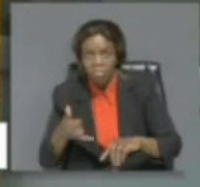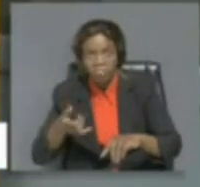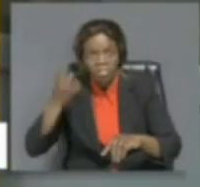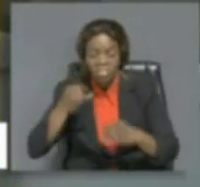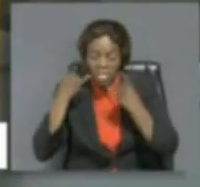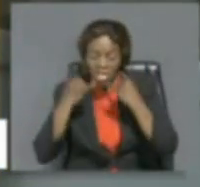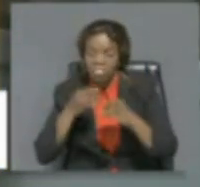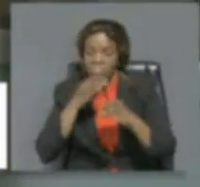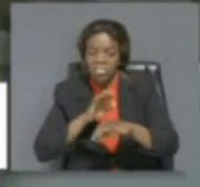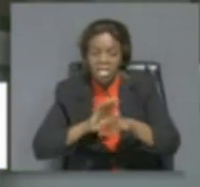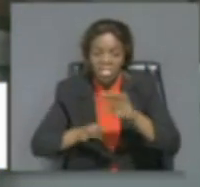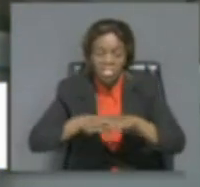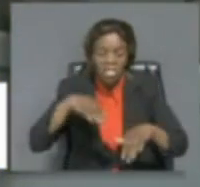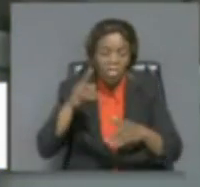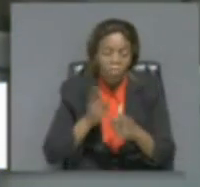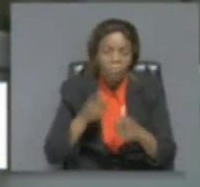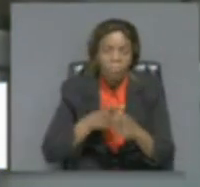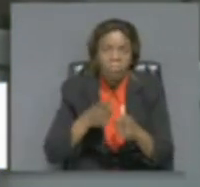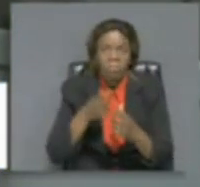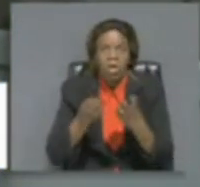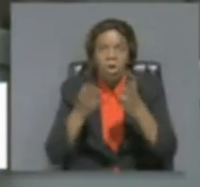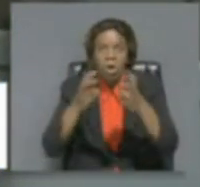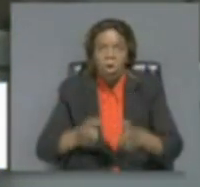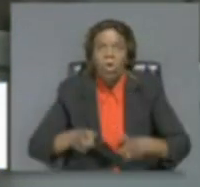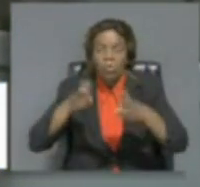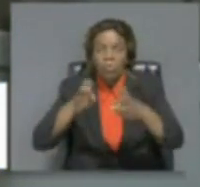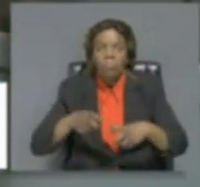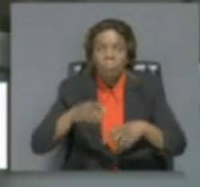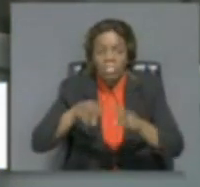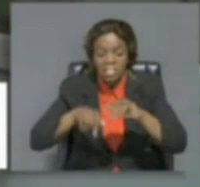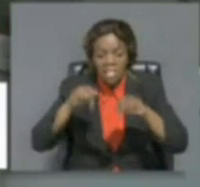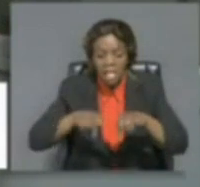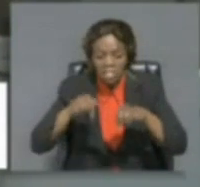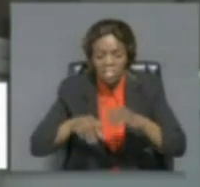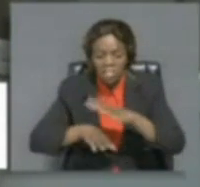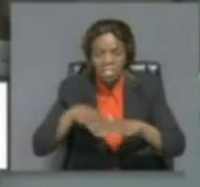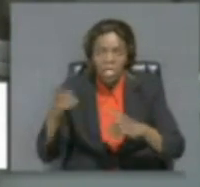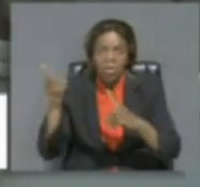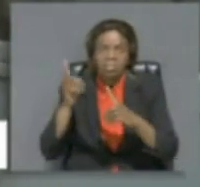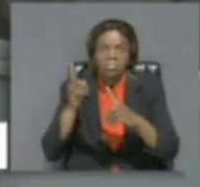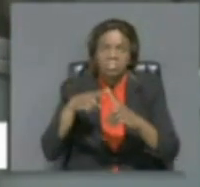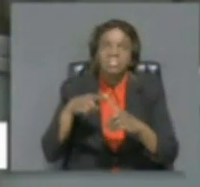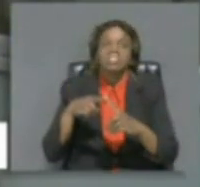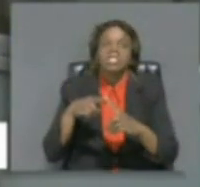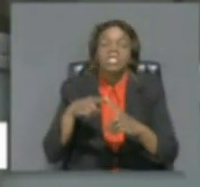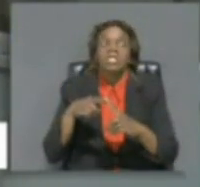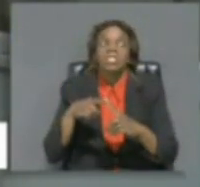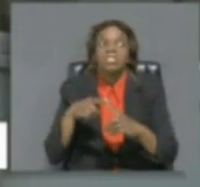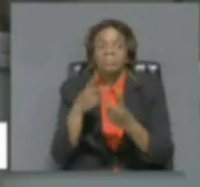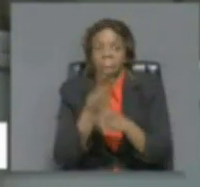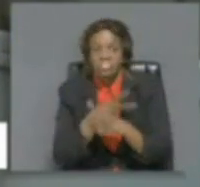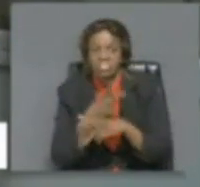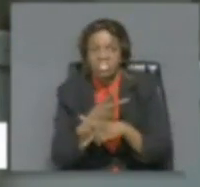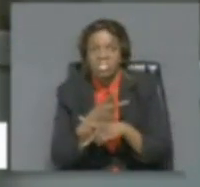manhã, por um comboio, uma composição da DMU, que saiu daqui da estação do Bungo com destino à estação de